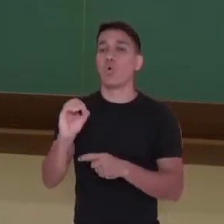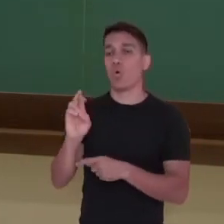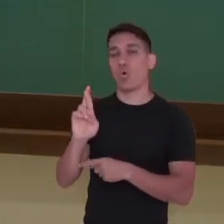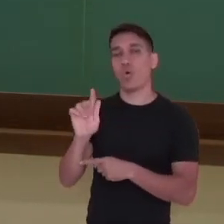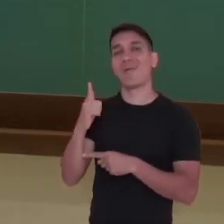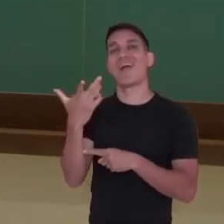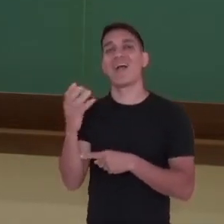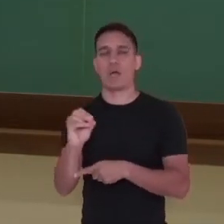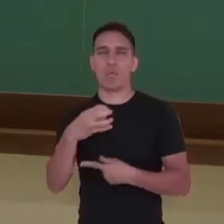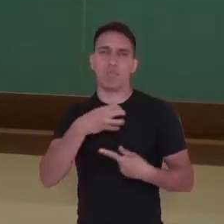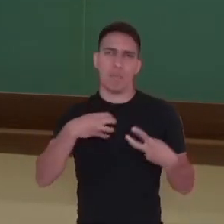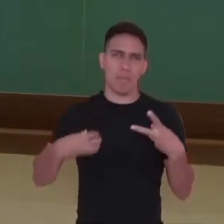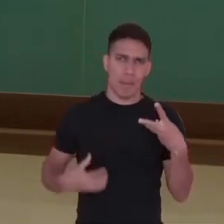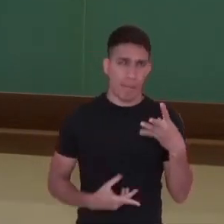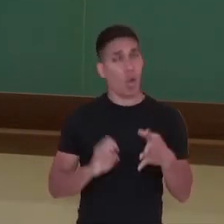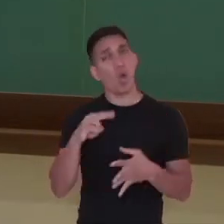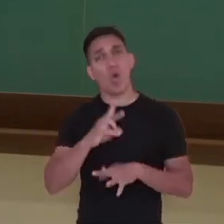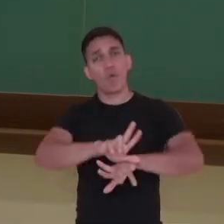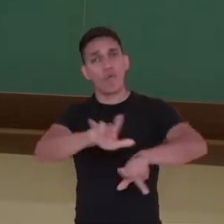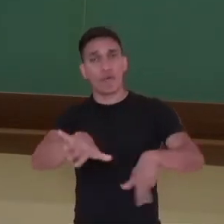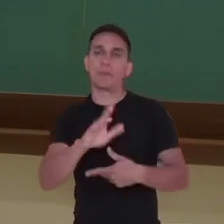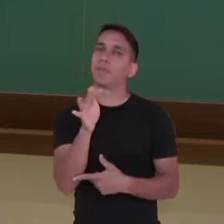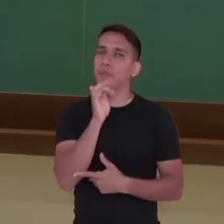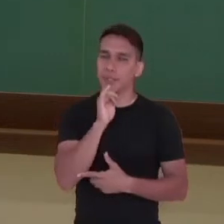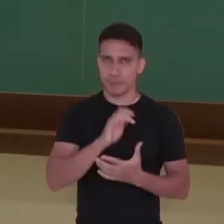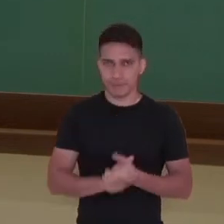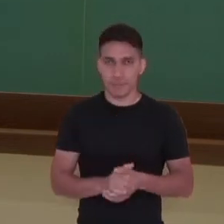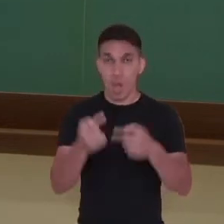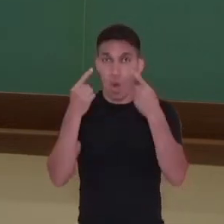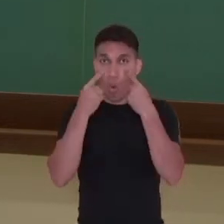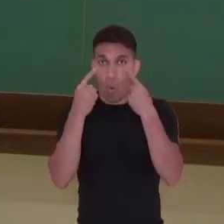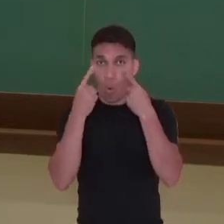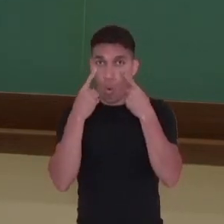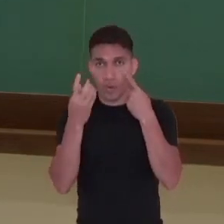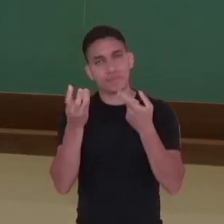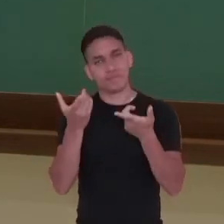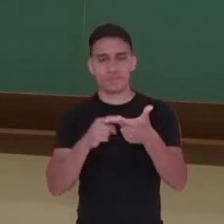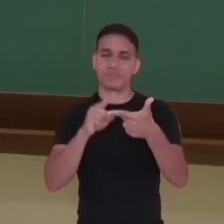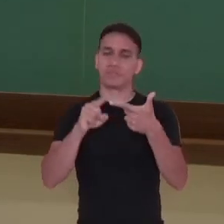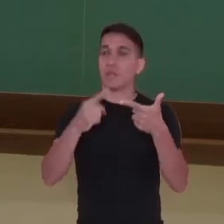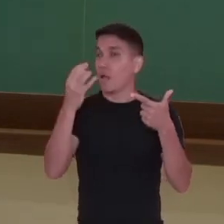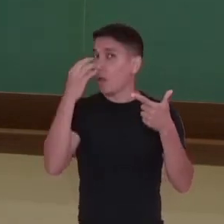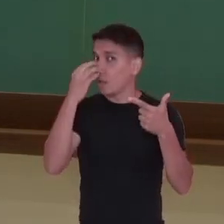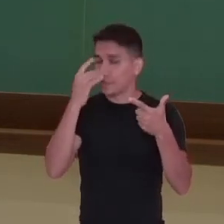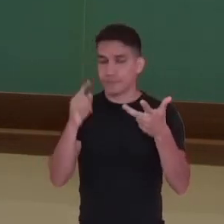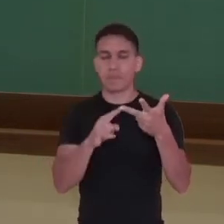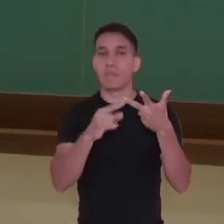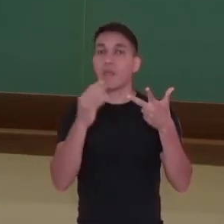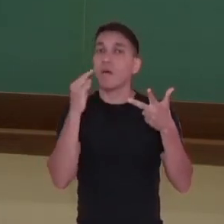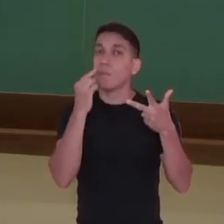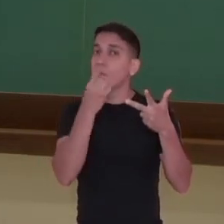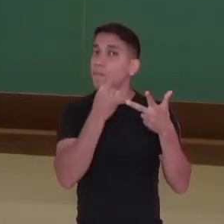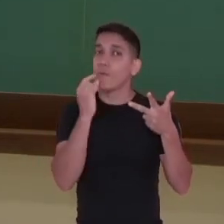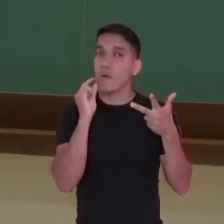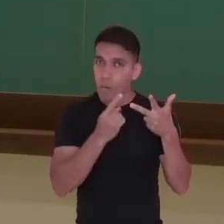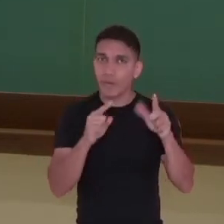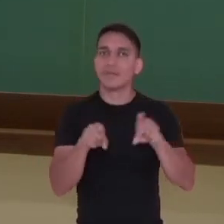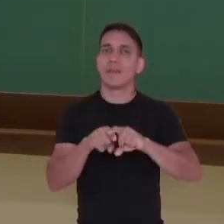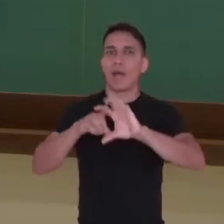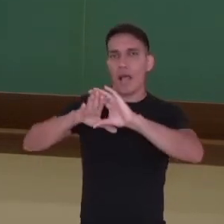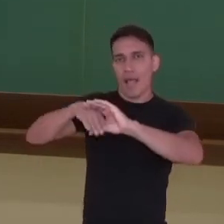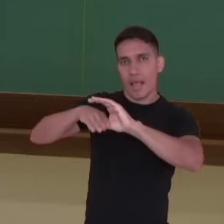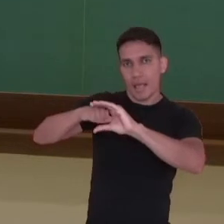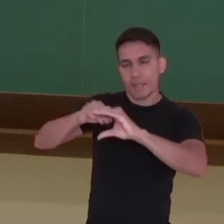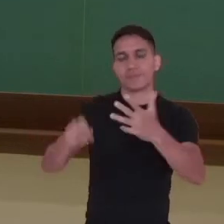nosso corpo, mais de uma parte. Então, por exemplo, os olhos, o nariz, a boca e, consequentemente, a